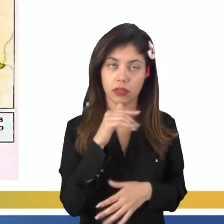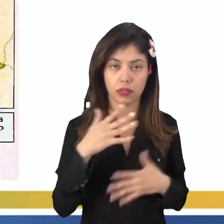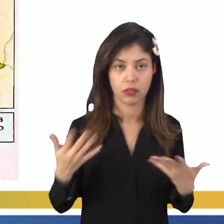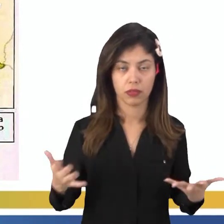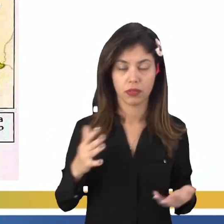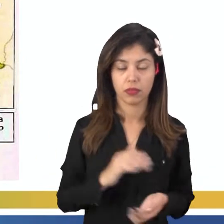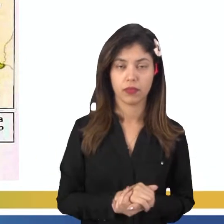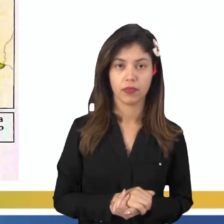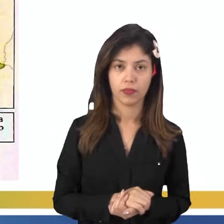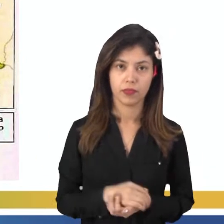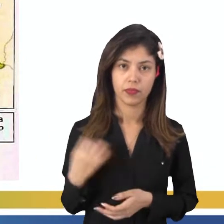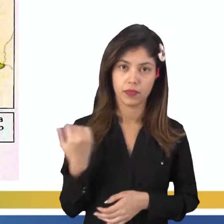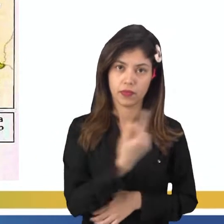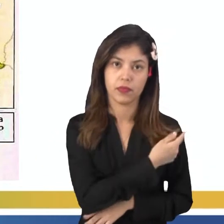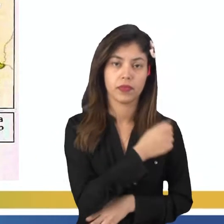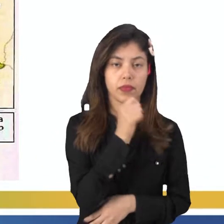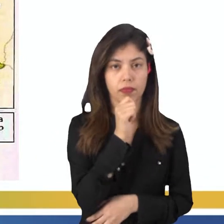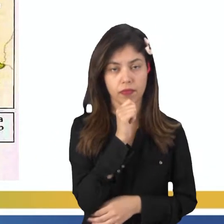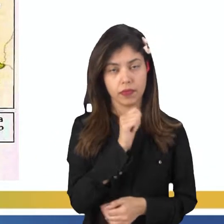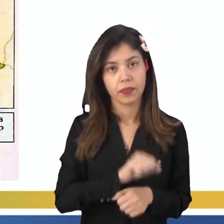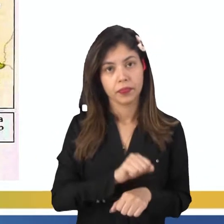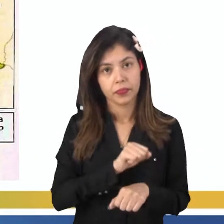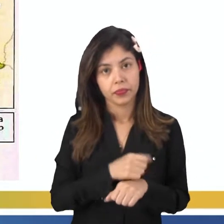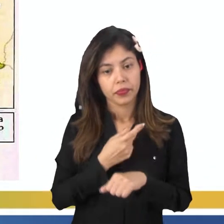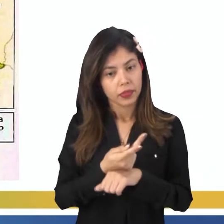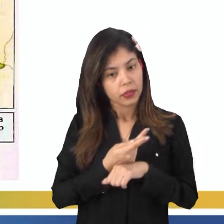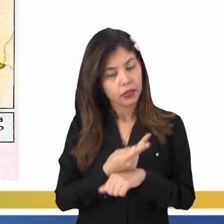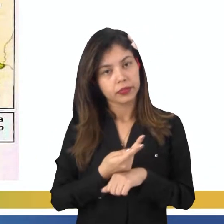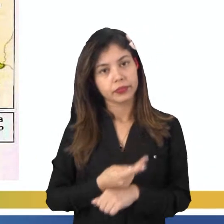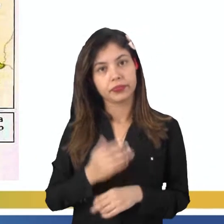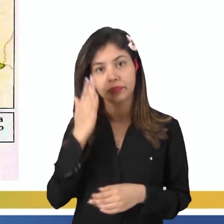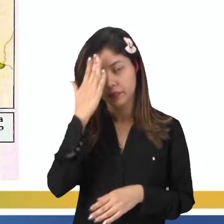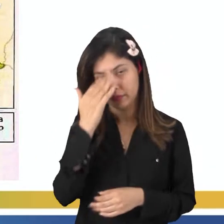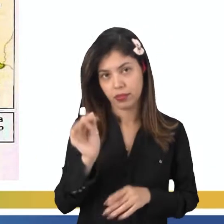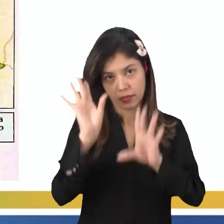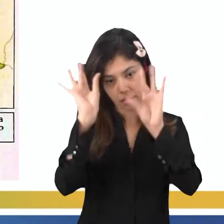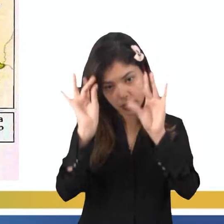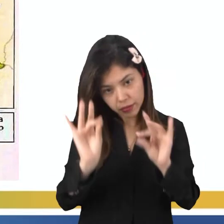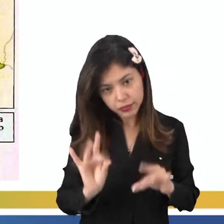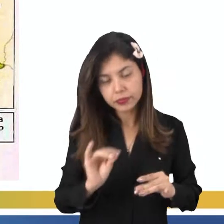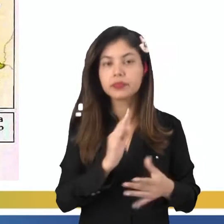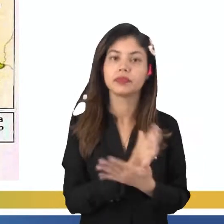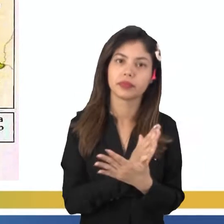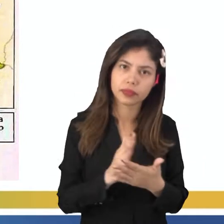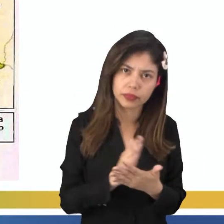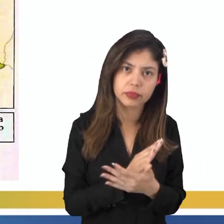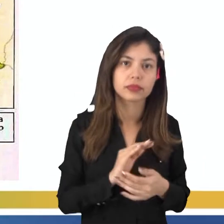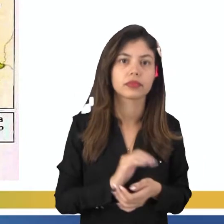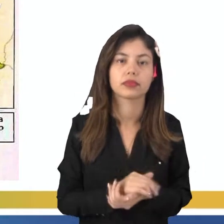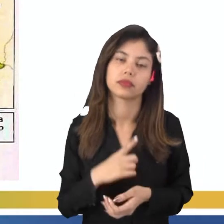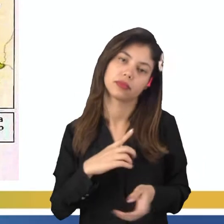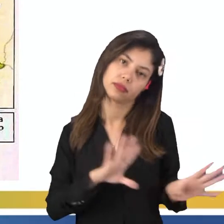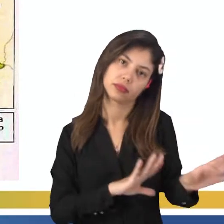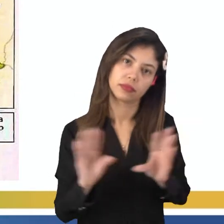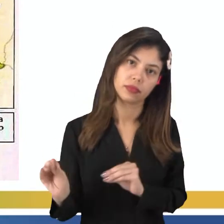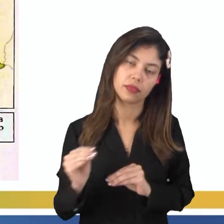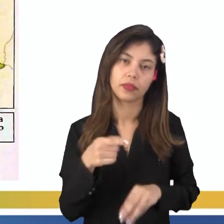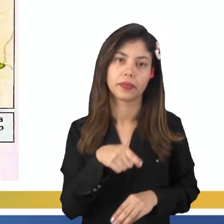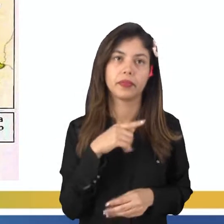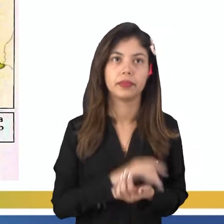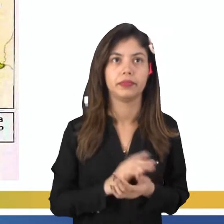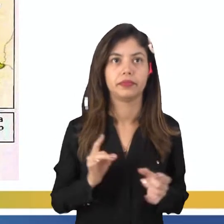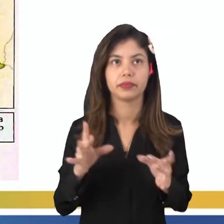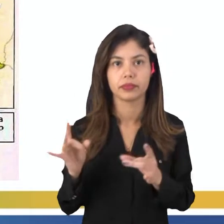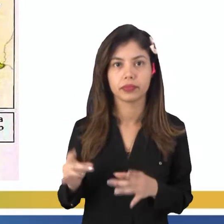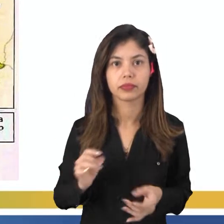né? Então, nós ainda estamos esperando uma pesquisa para poder detalhar algum recurso mineral que faz parte desse grande